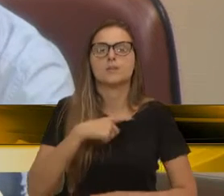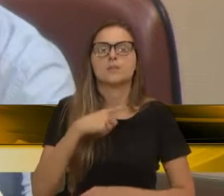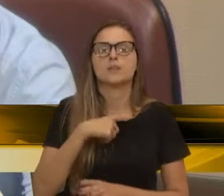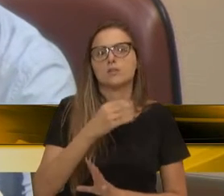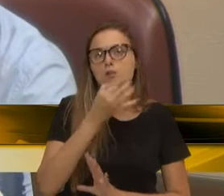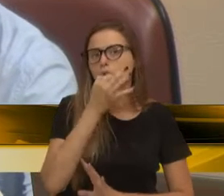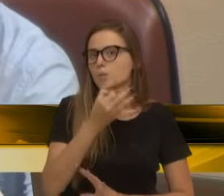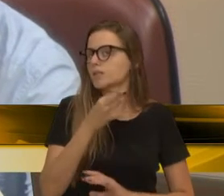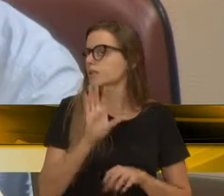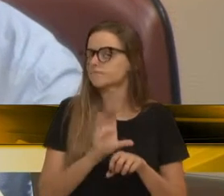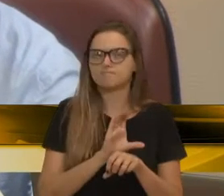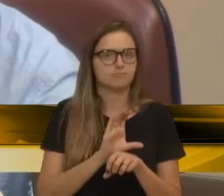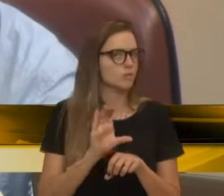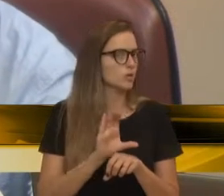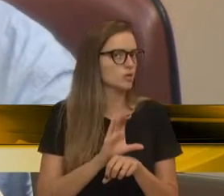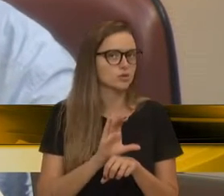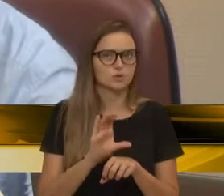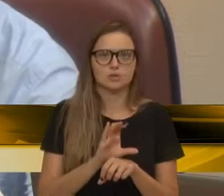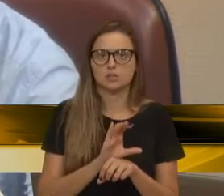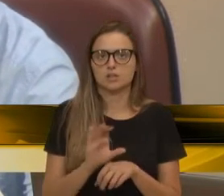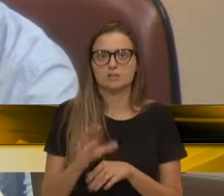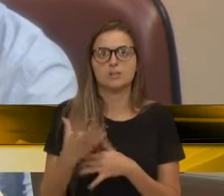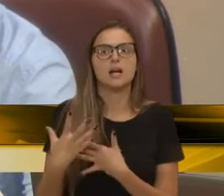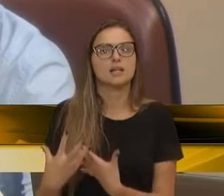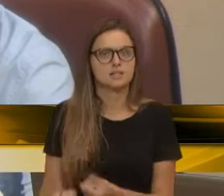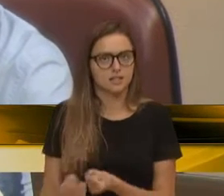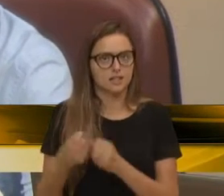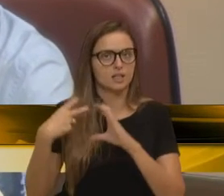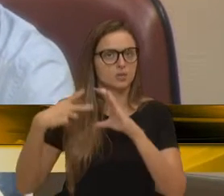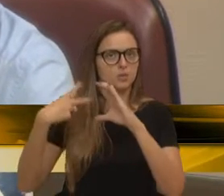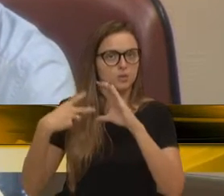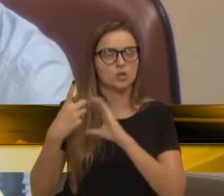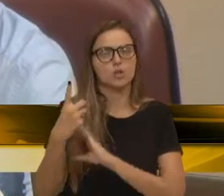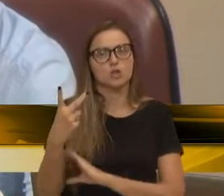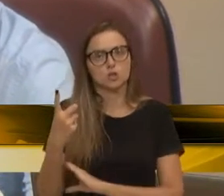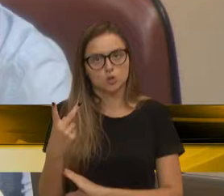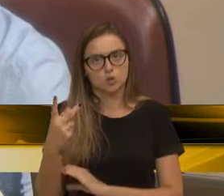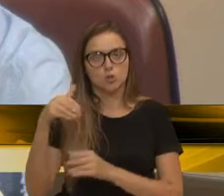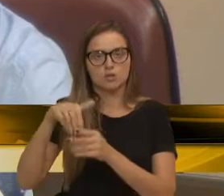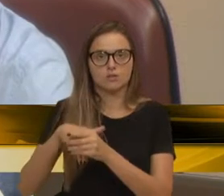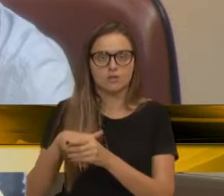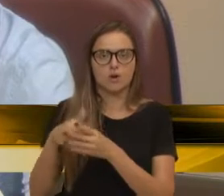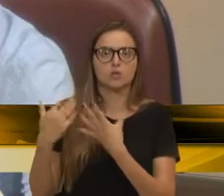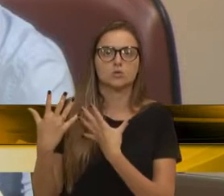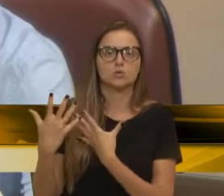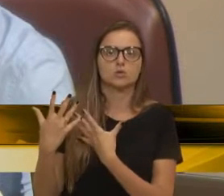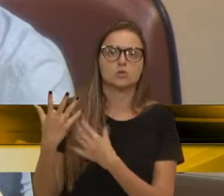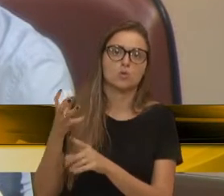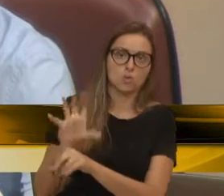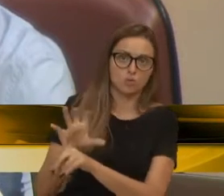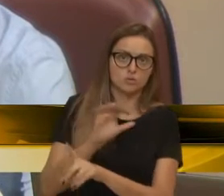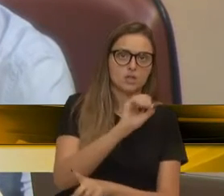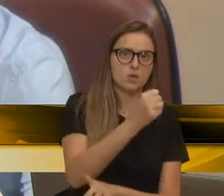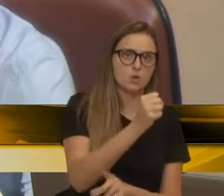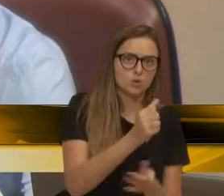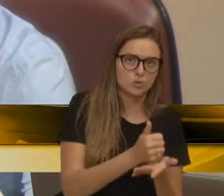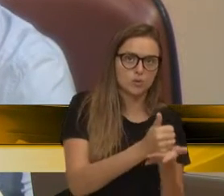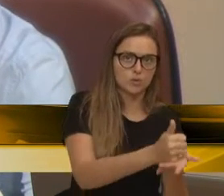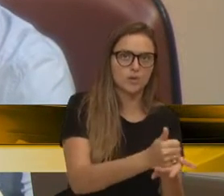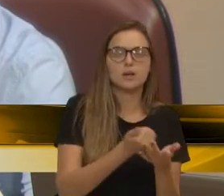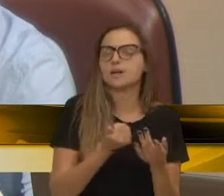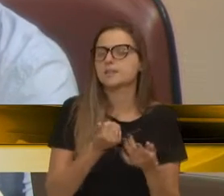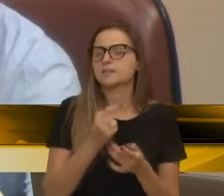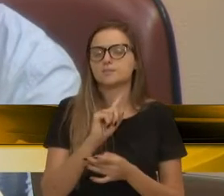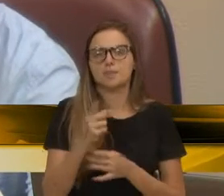parecer pela inconstitucionalidade acolhido pela câmara por 12 votos a 8 rejeitando portanto a matéria como o